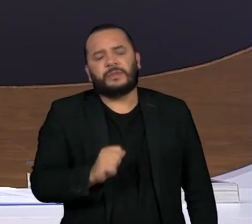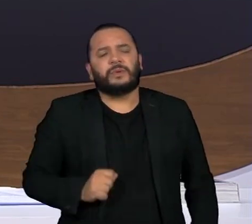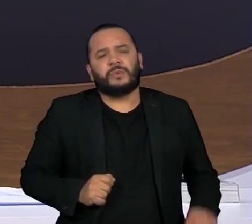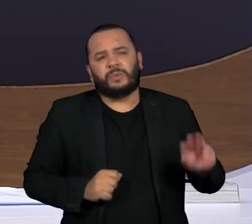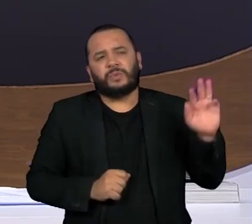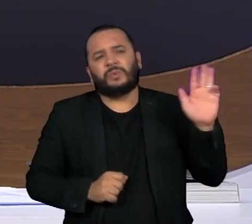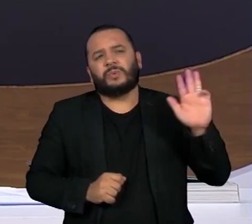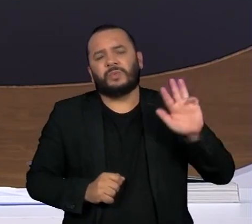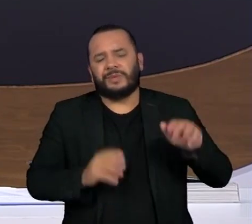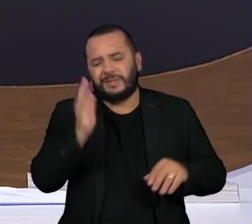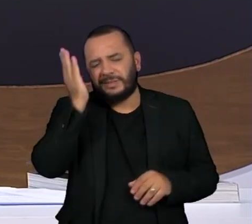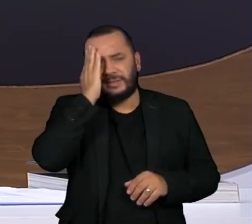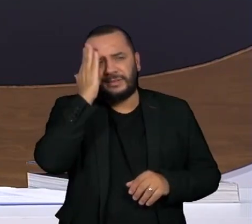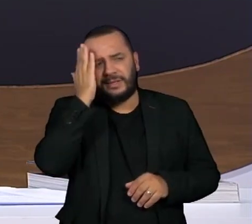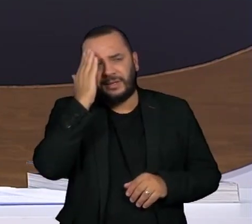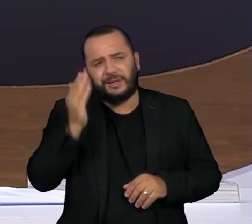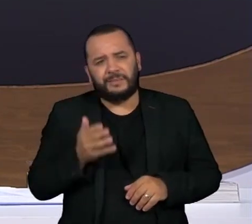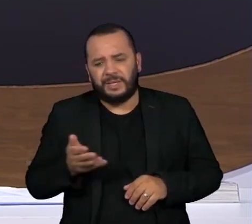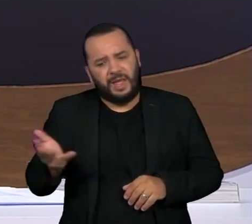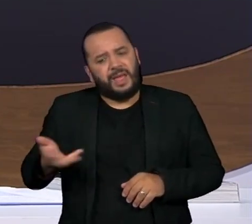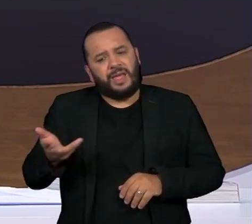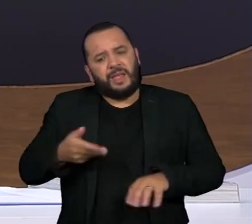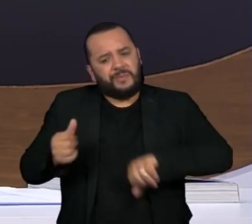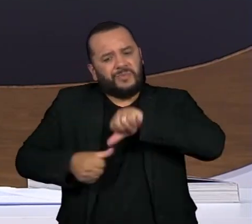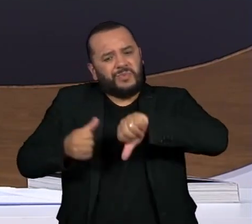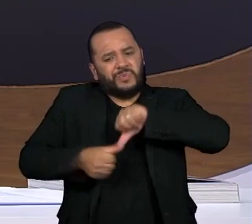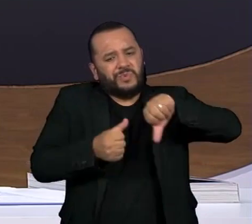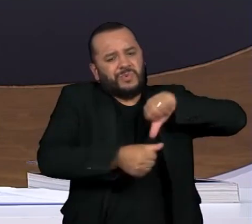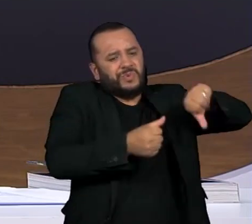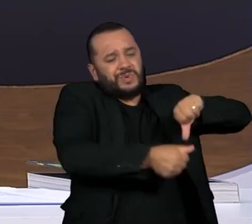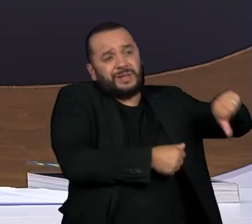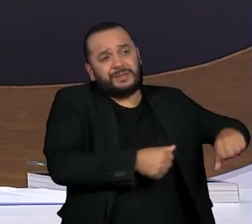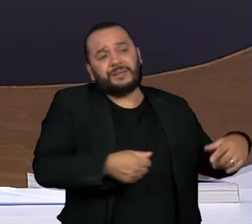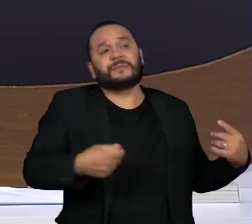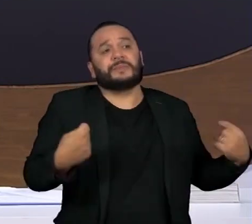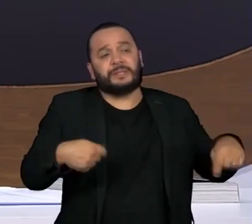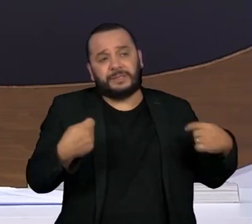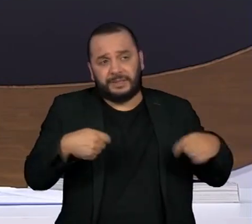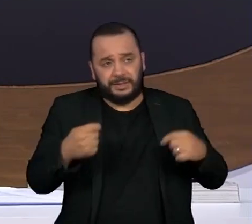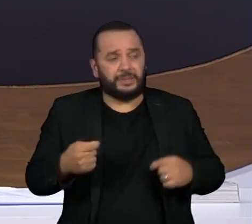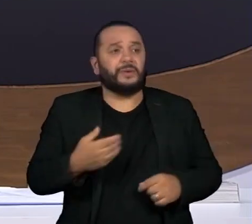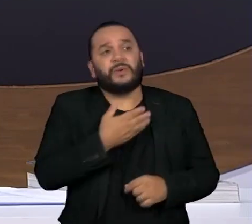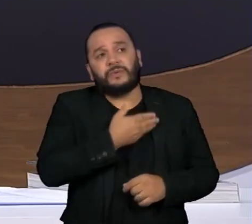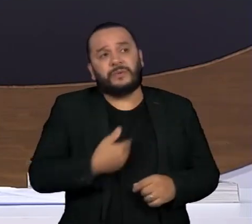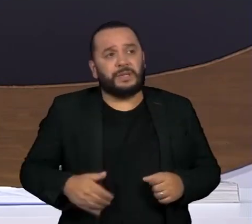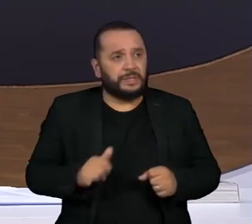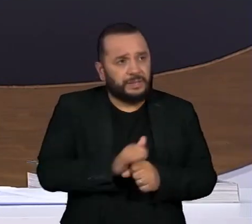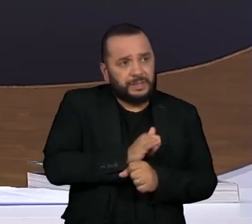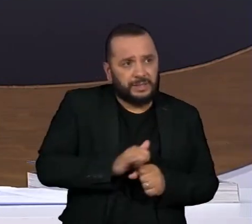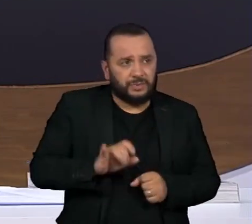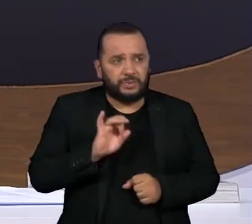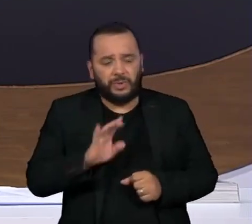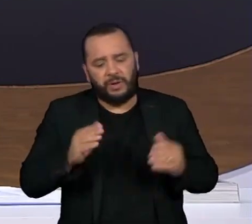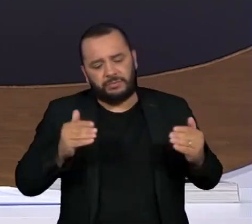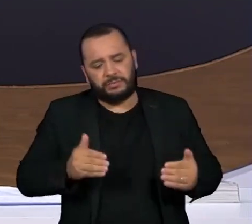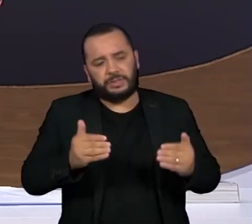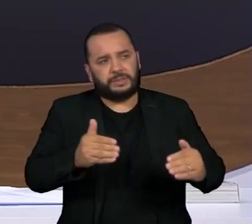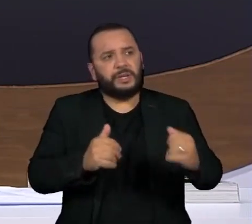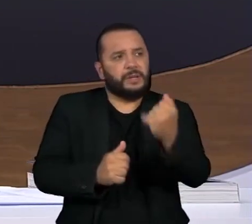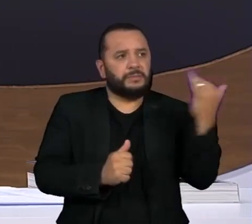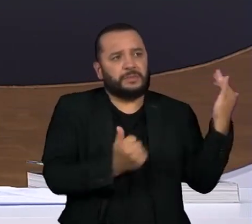com que isso mudou e do quanto isso requer arrojo do governo E aí não só no Ministério do meio ambiente mas